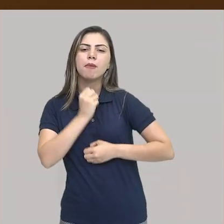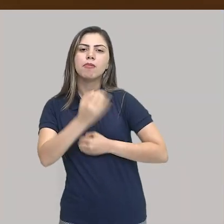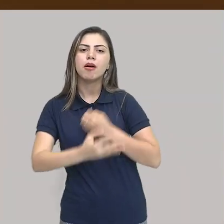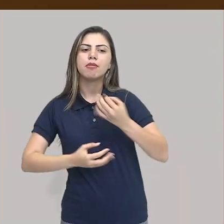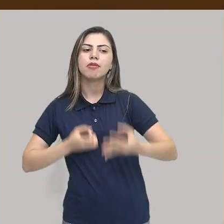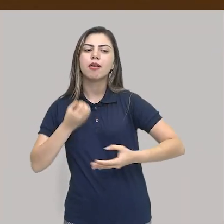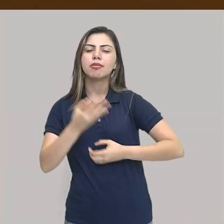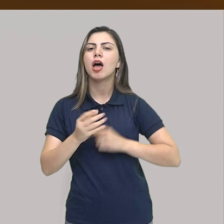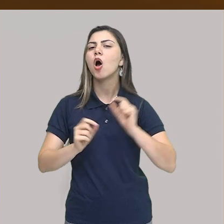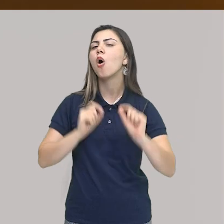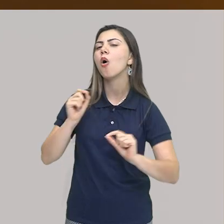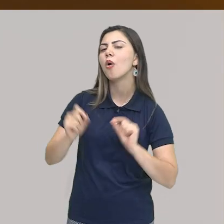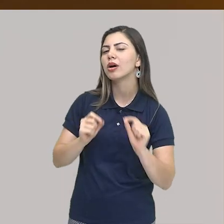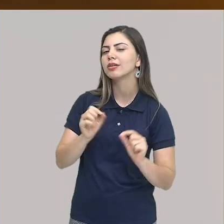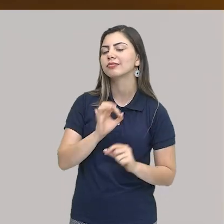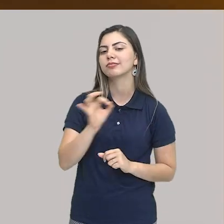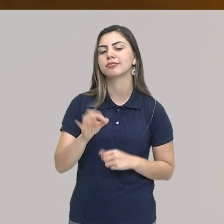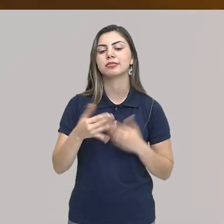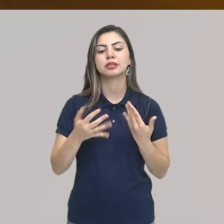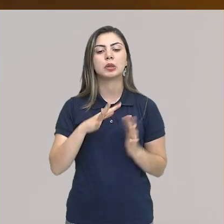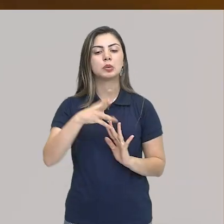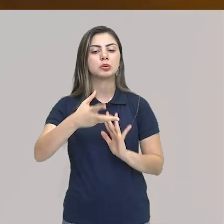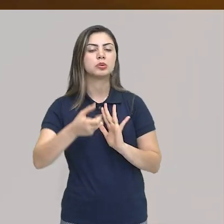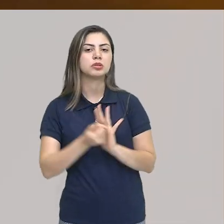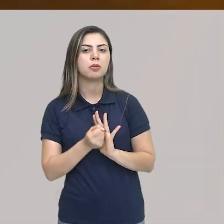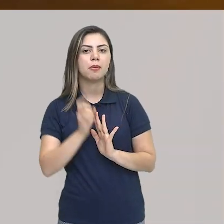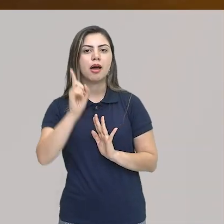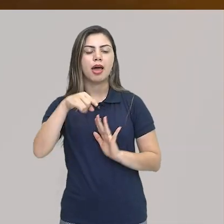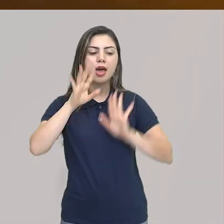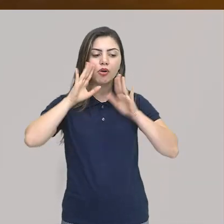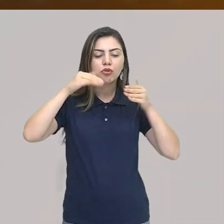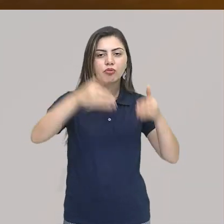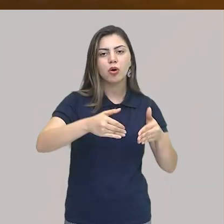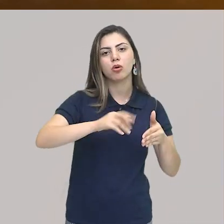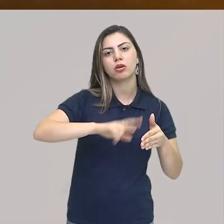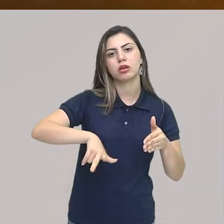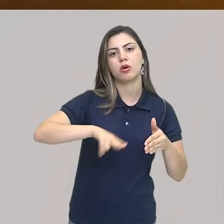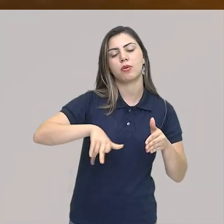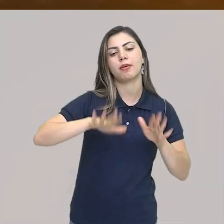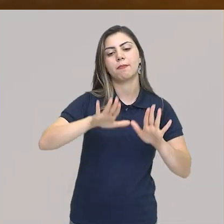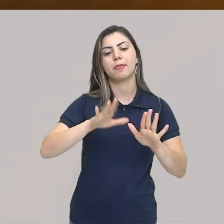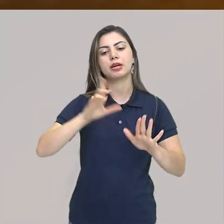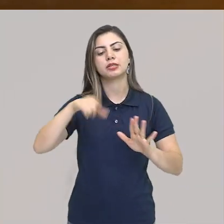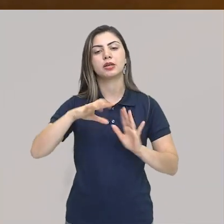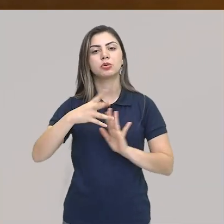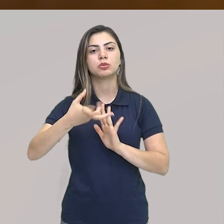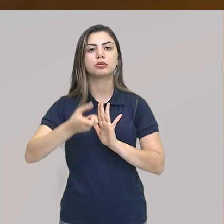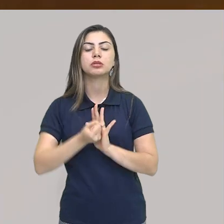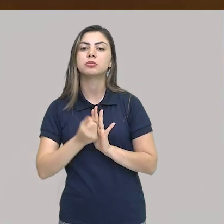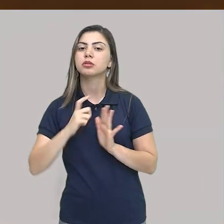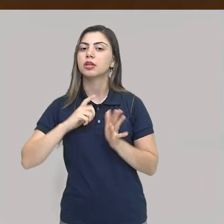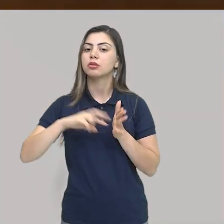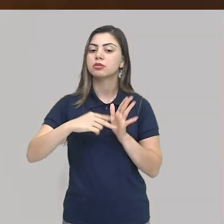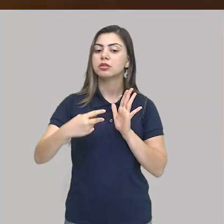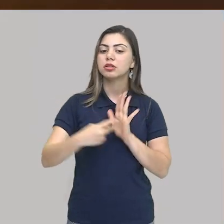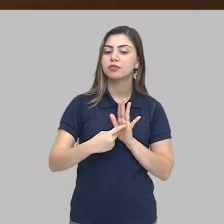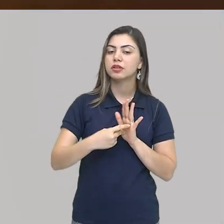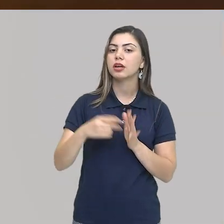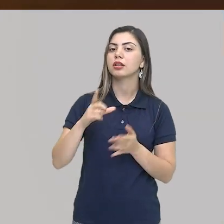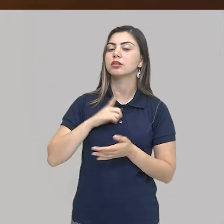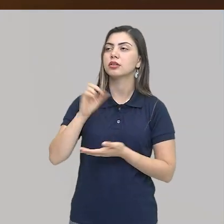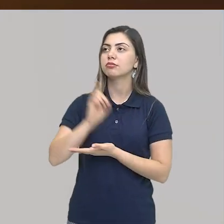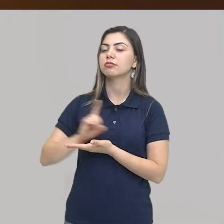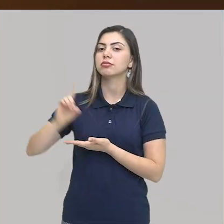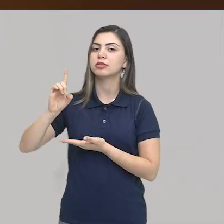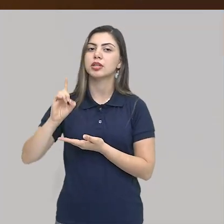a humanidade. O símbolo não é o centro, mas o símbolo comunica a palavra de